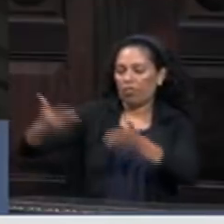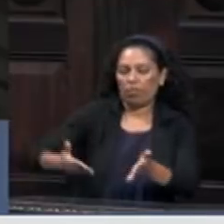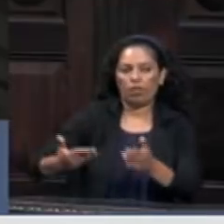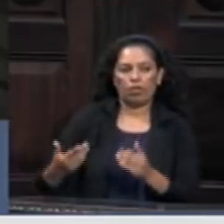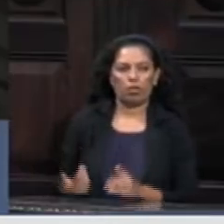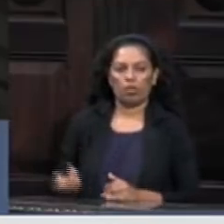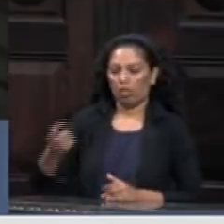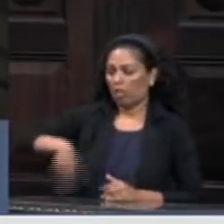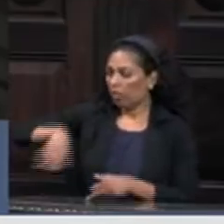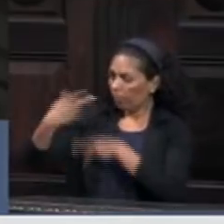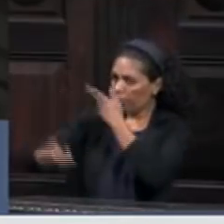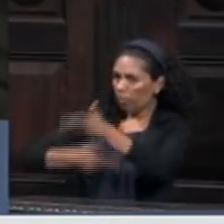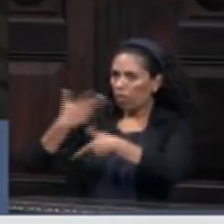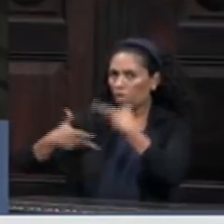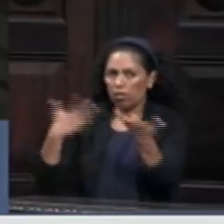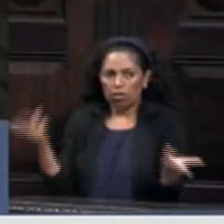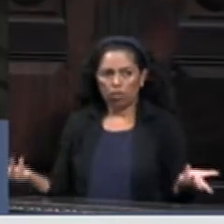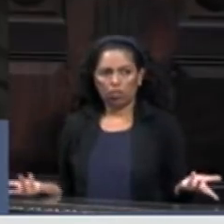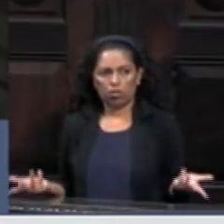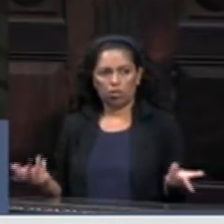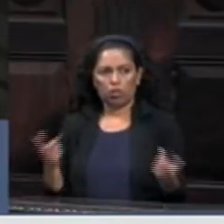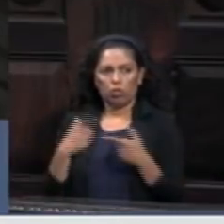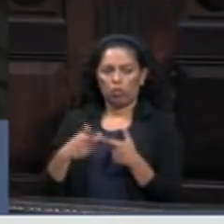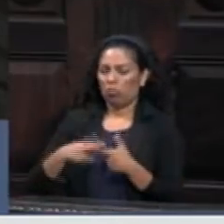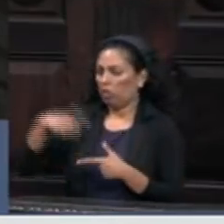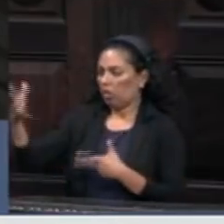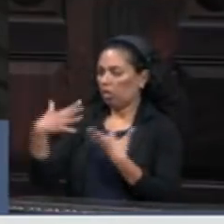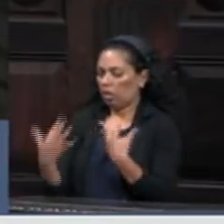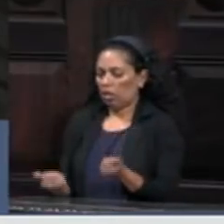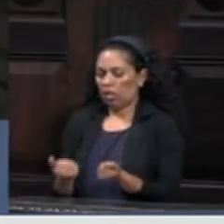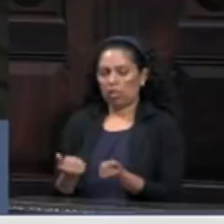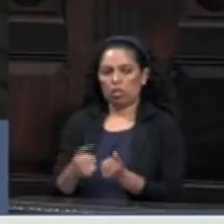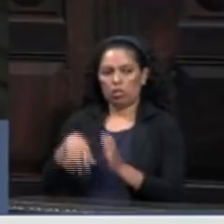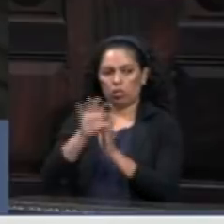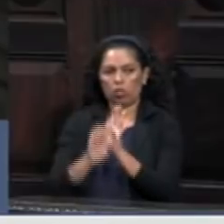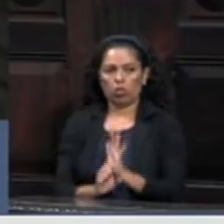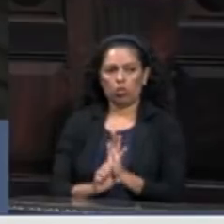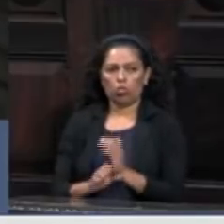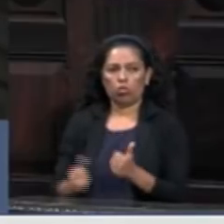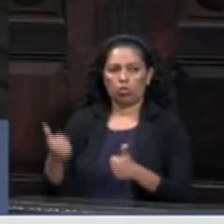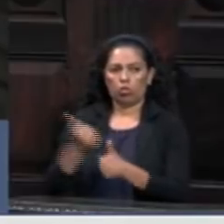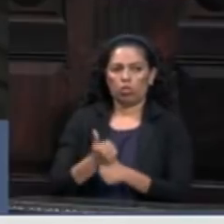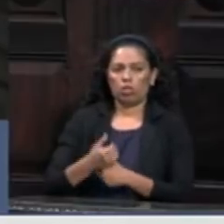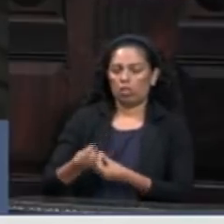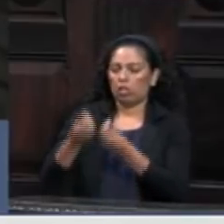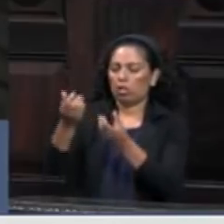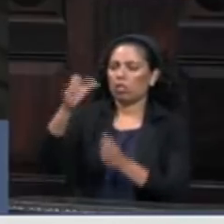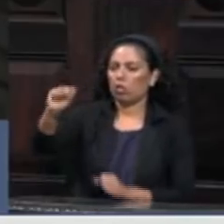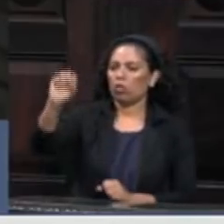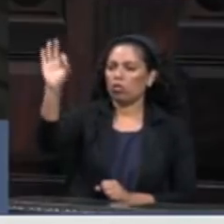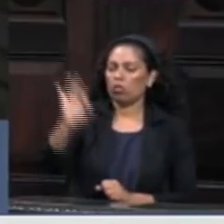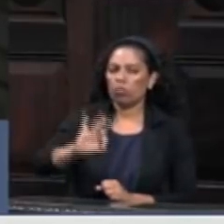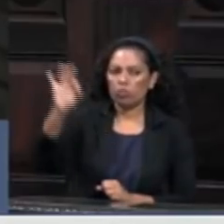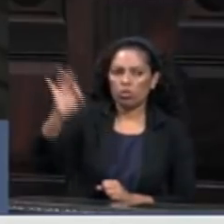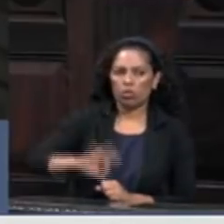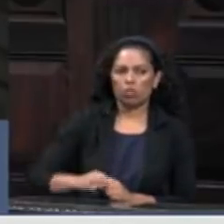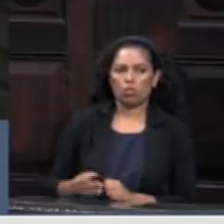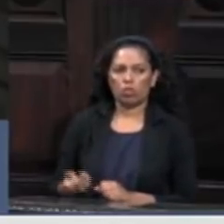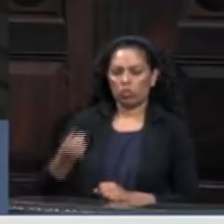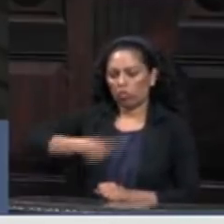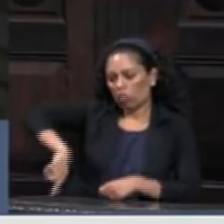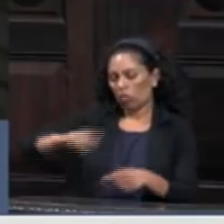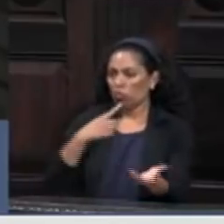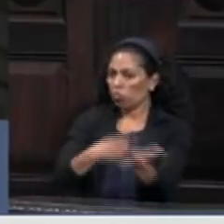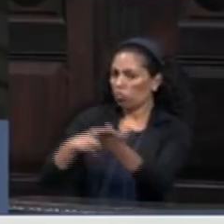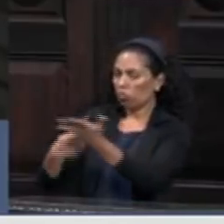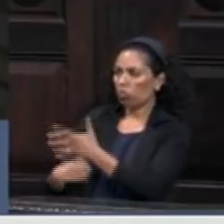que se pronuncie. Pode aceitar como uma subemenda, dando margem aí de 80% nesse 12º. Mas a gente chega a um